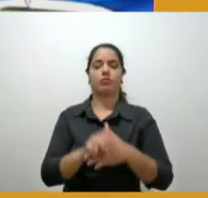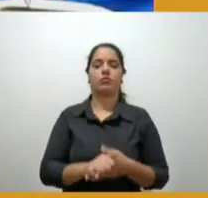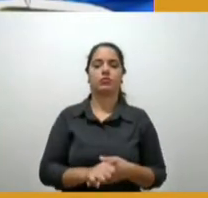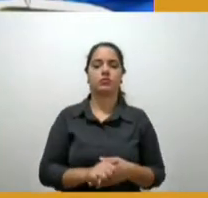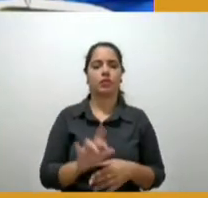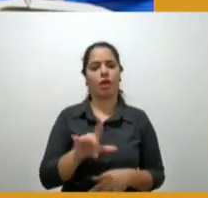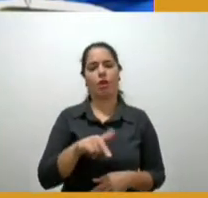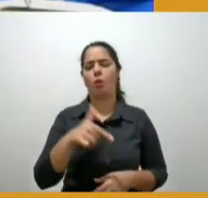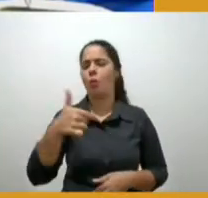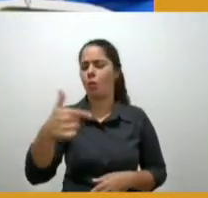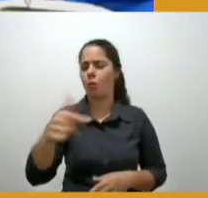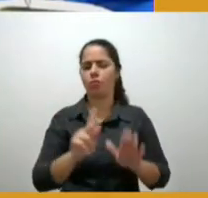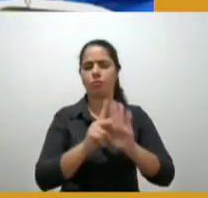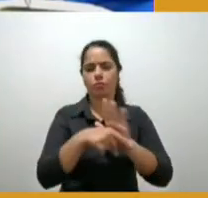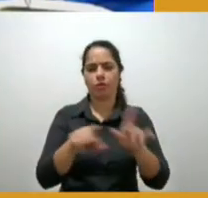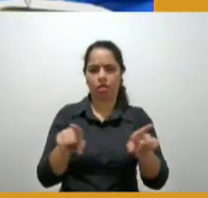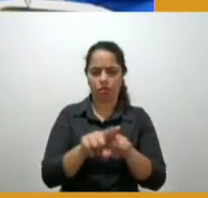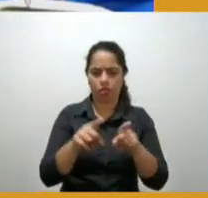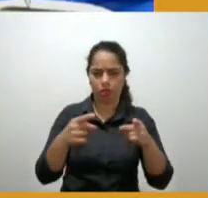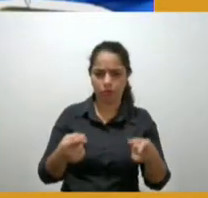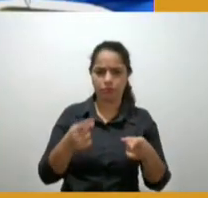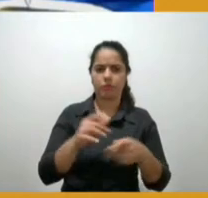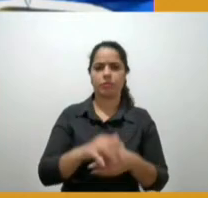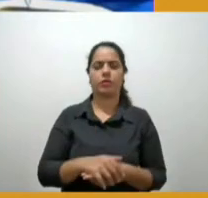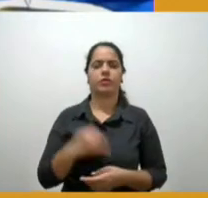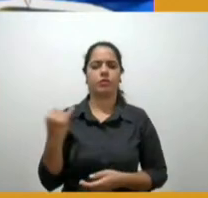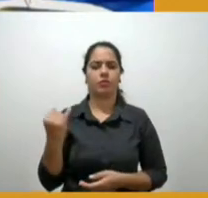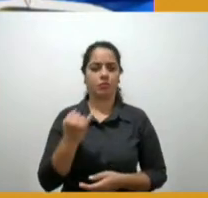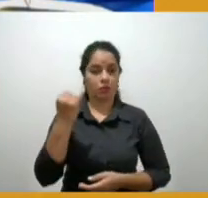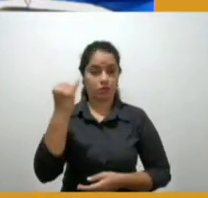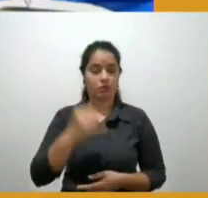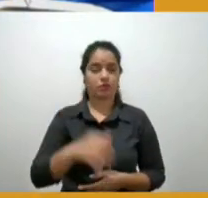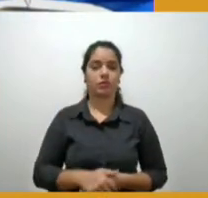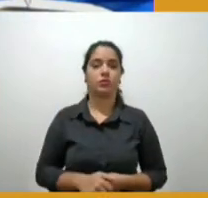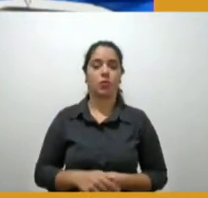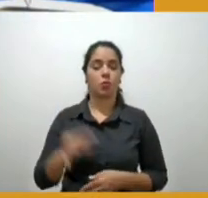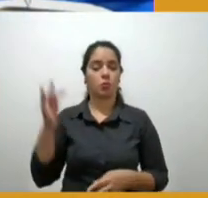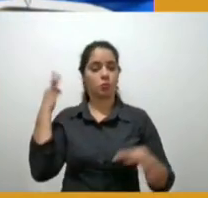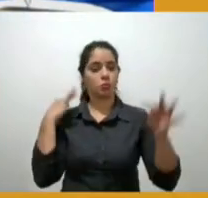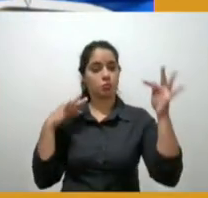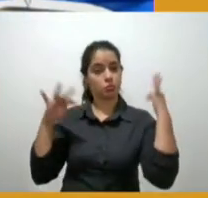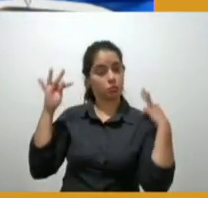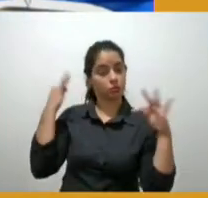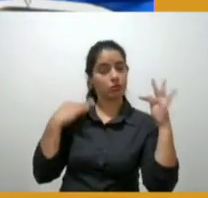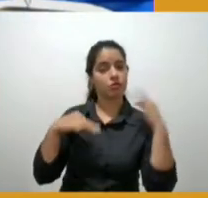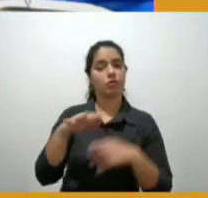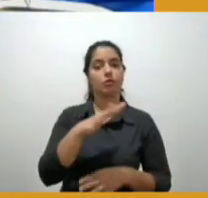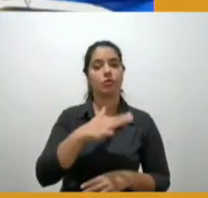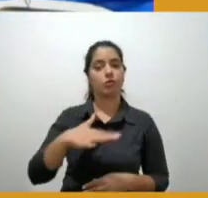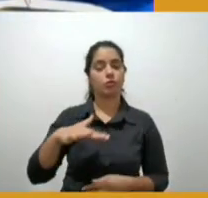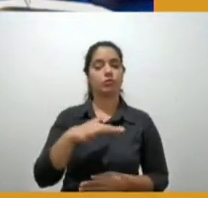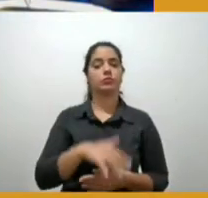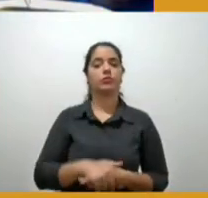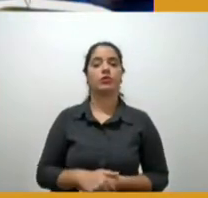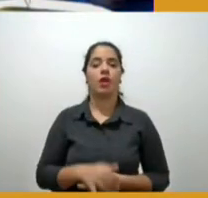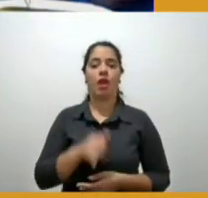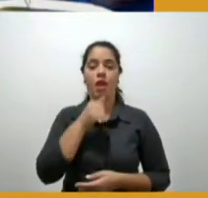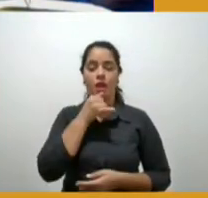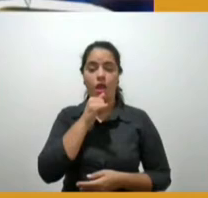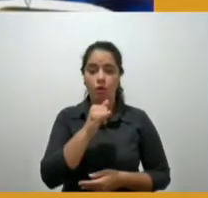que são concessões importantes na área de turismo, na área de energia renovável, estamos